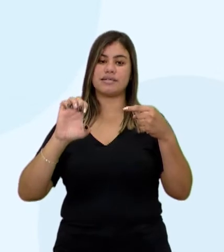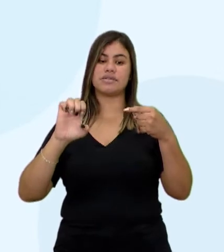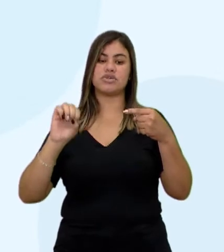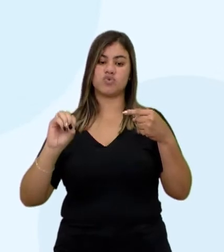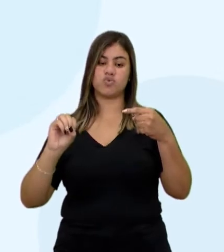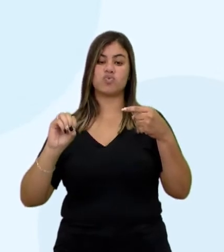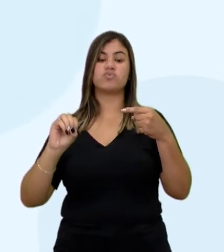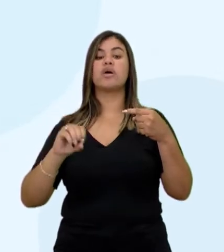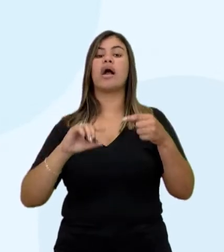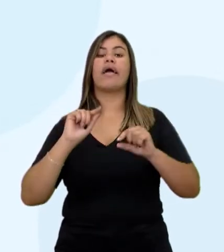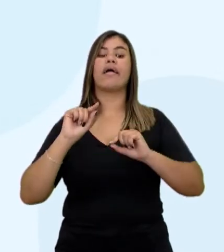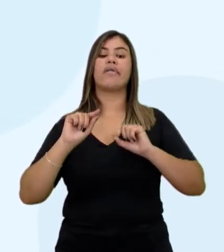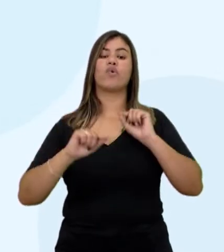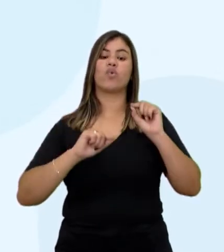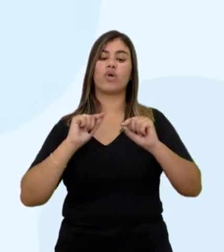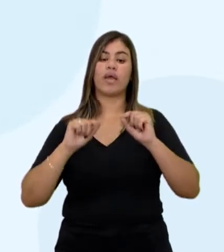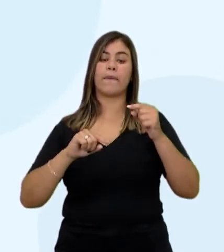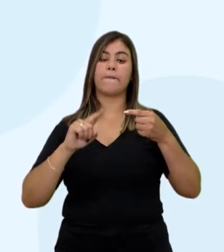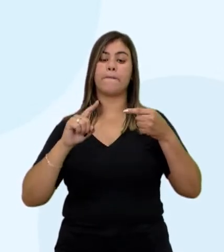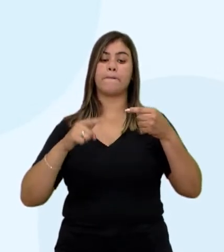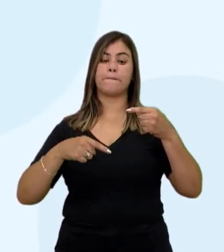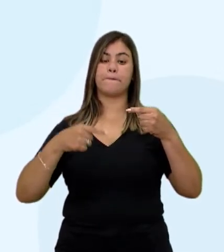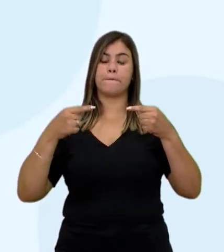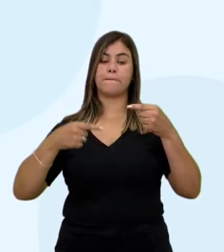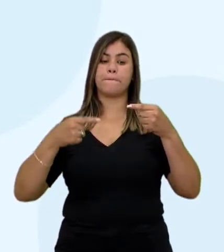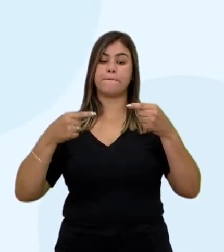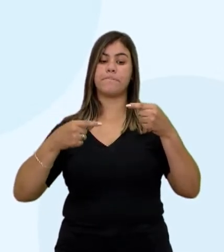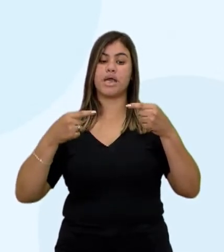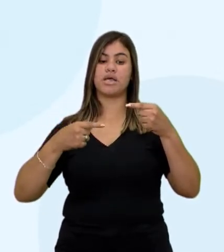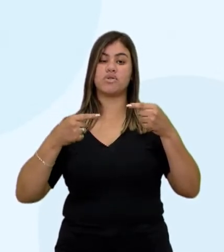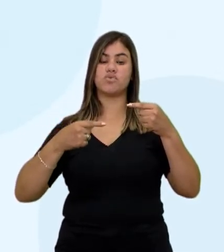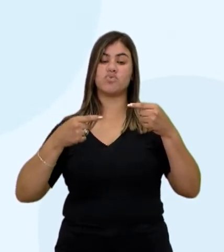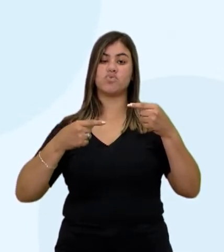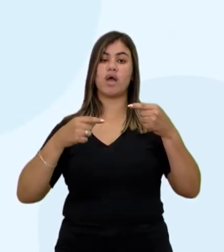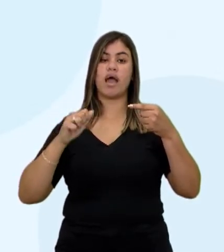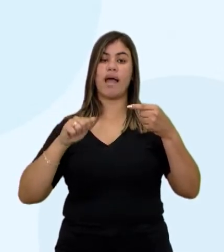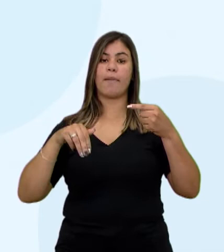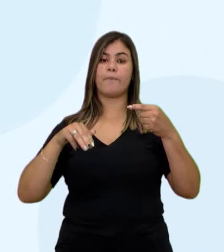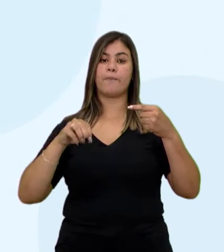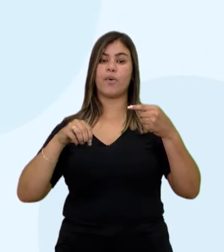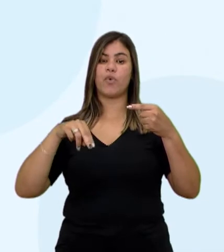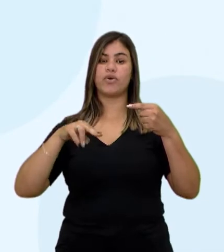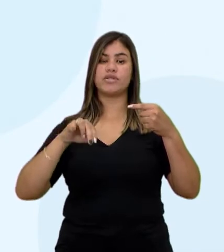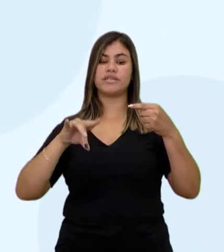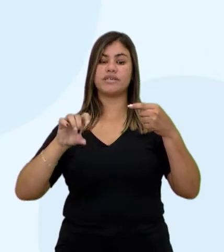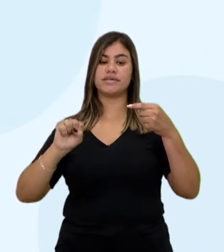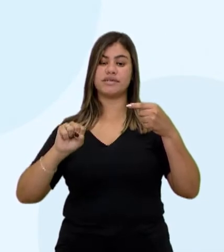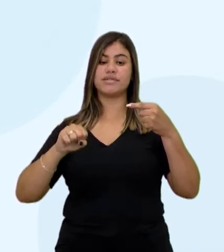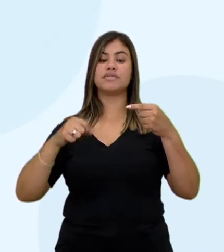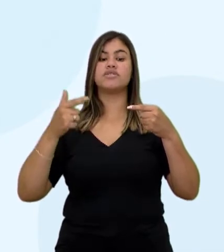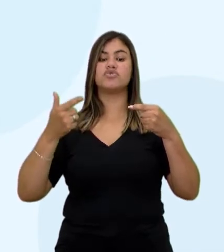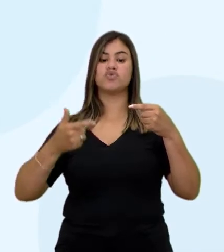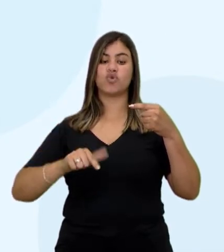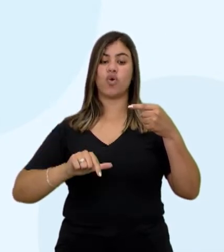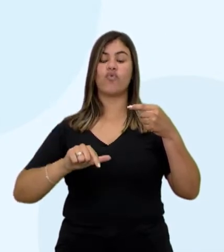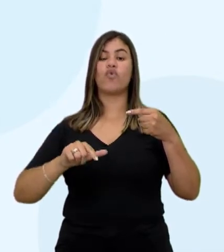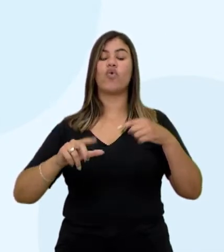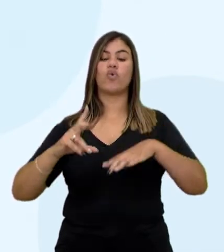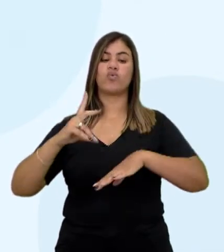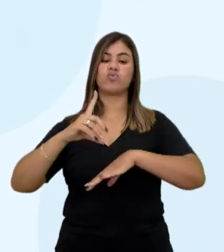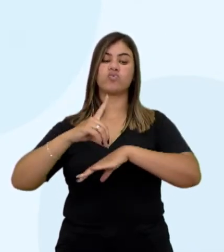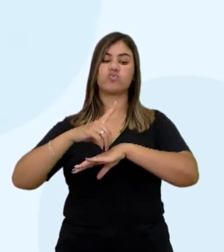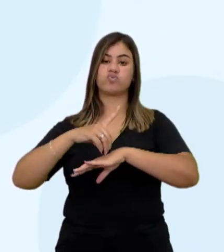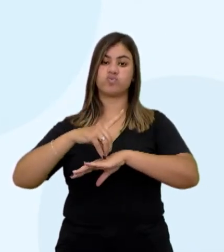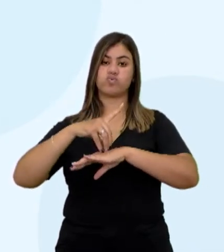vão aparecendo no Jurássico os primeiros mamíferos e os dinossauros, né? E a fase Cretácea aí, as